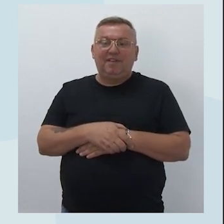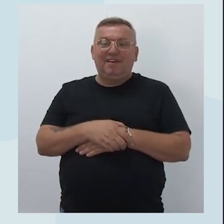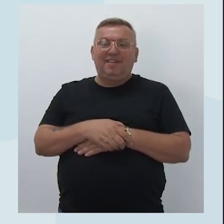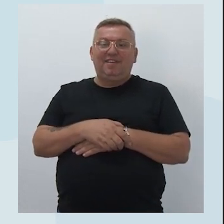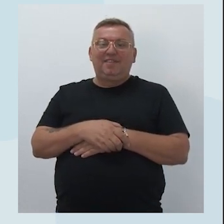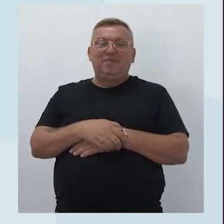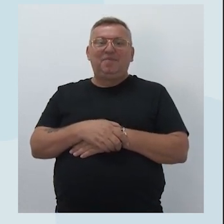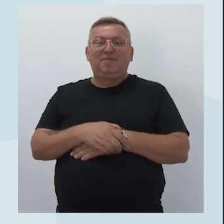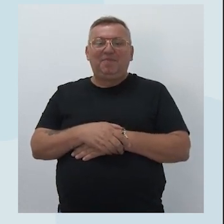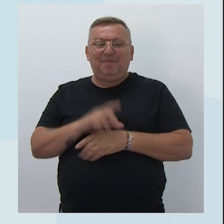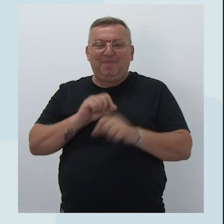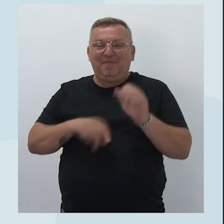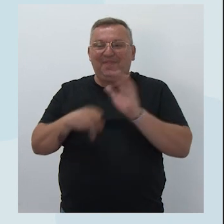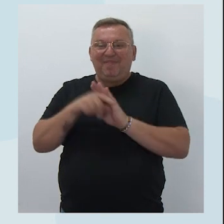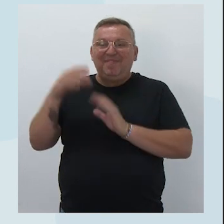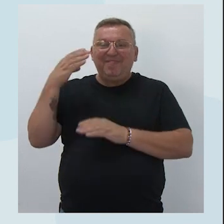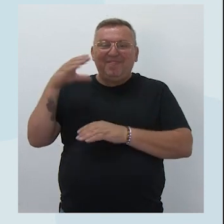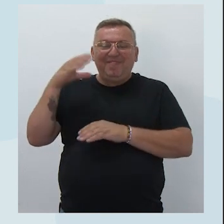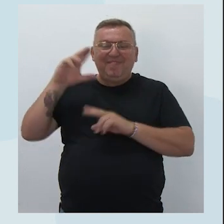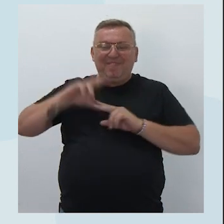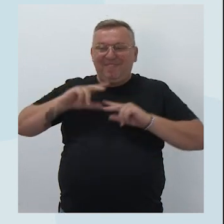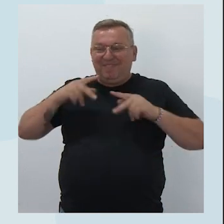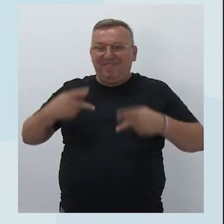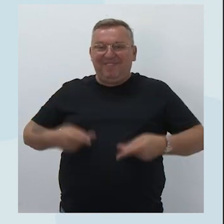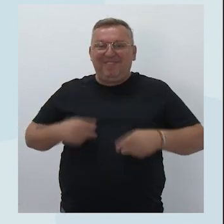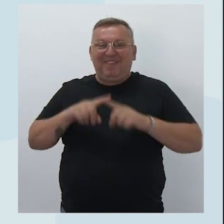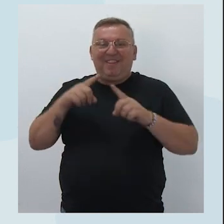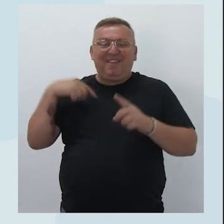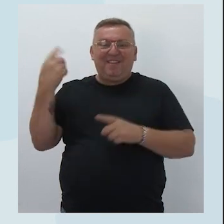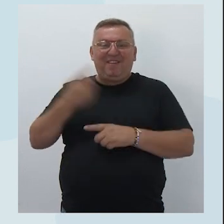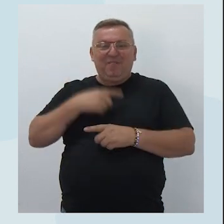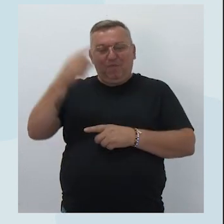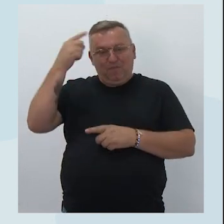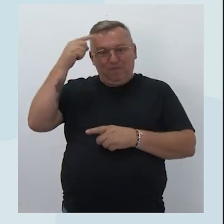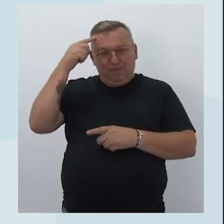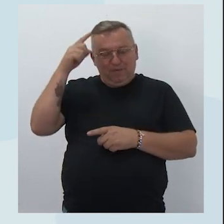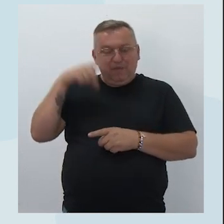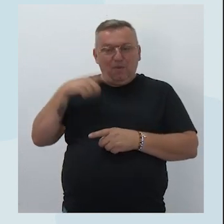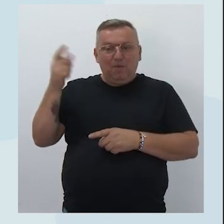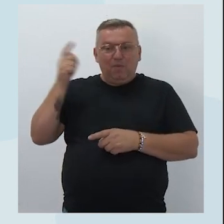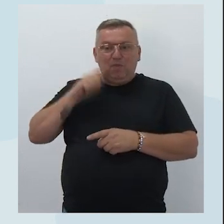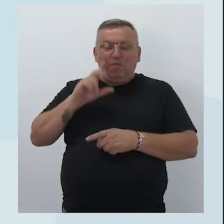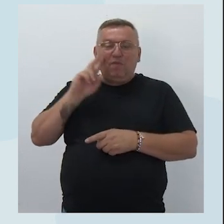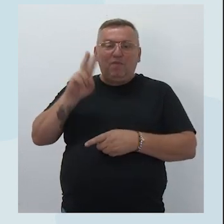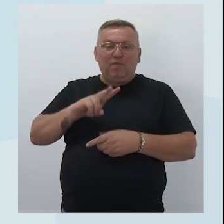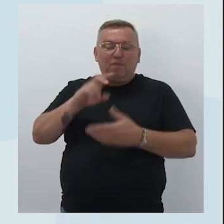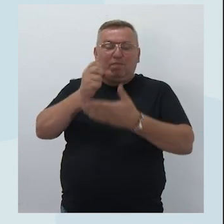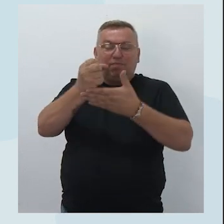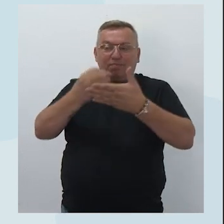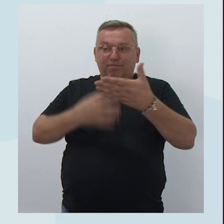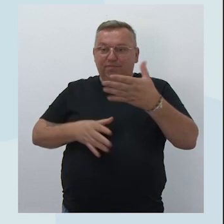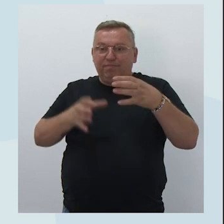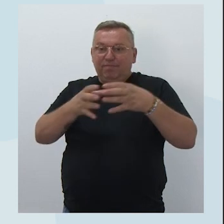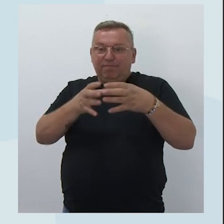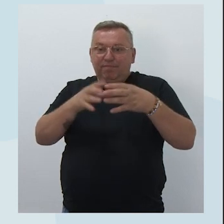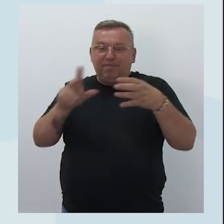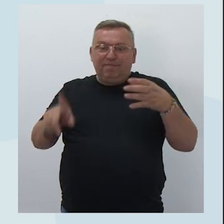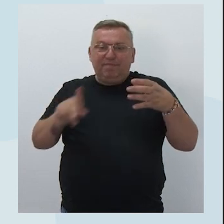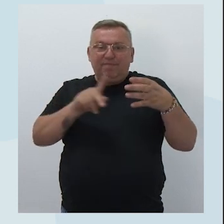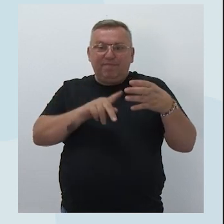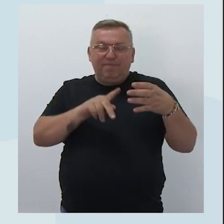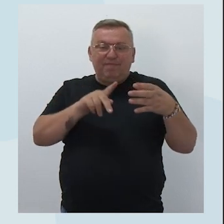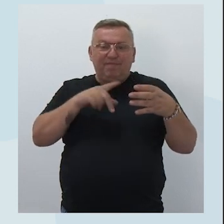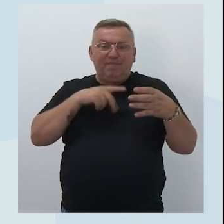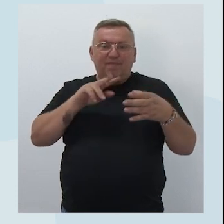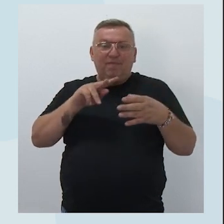No campo das ciências humanas, né, quando nós pensamos, né, quando nós recebemos lá aquele grupo, né, os professores